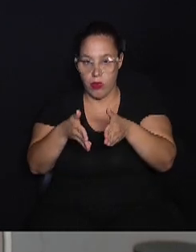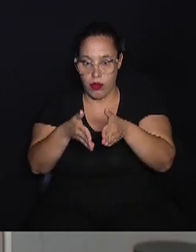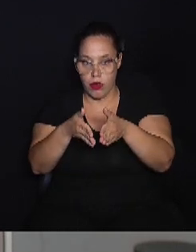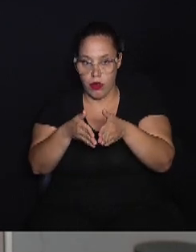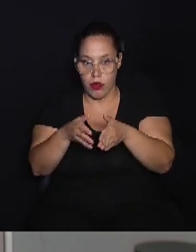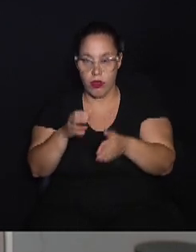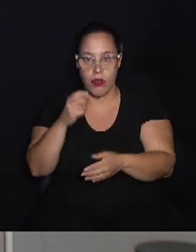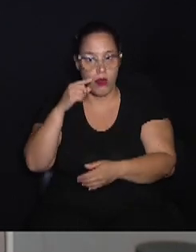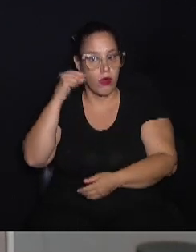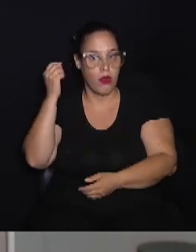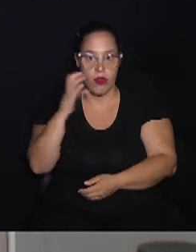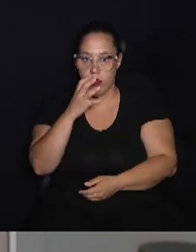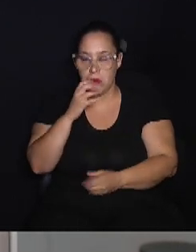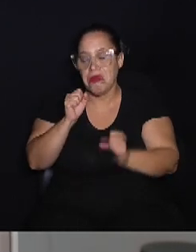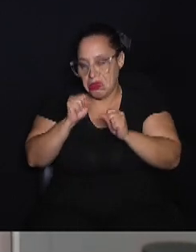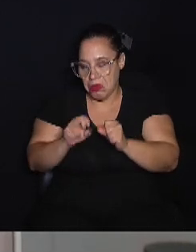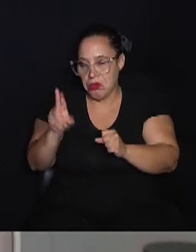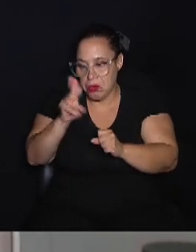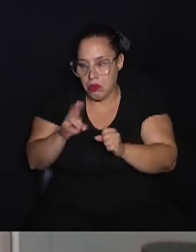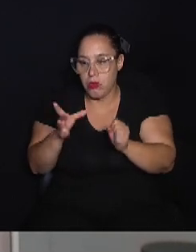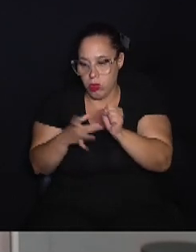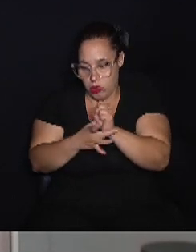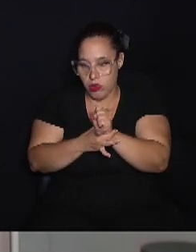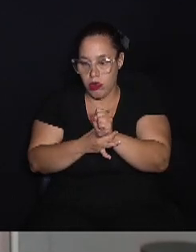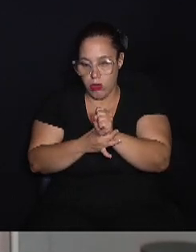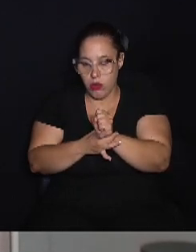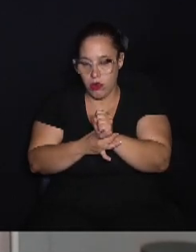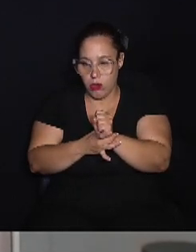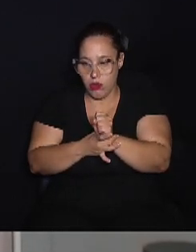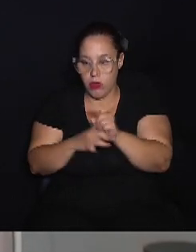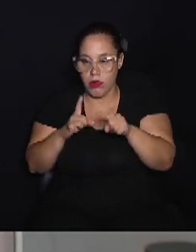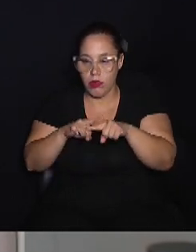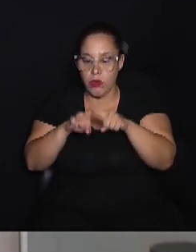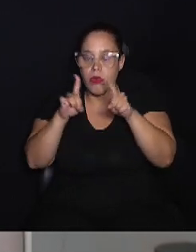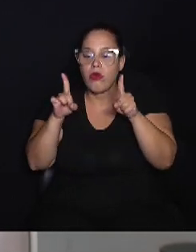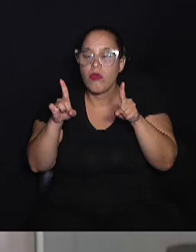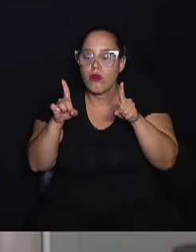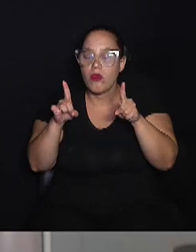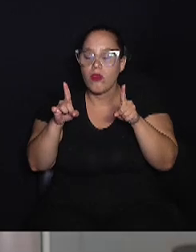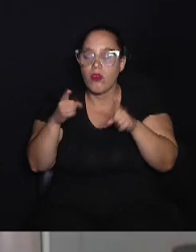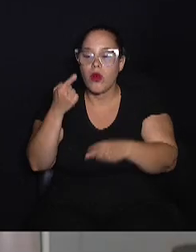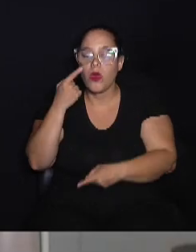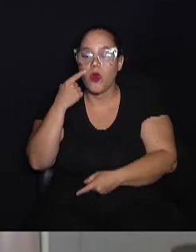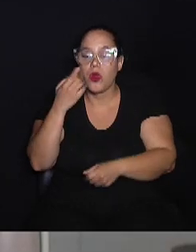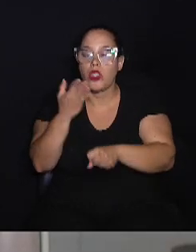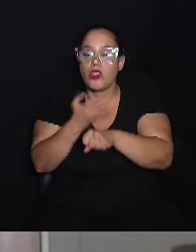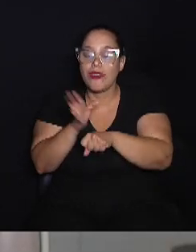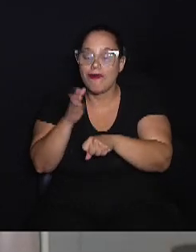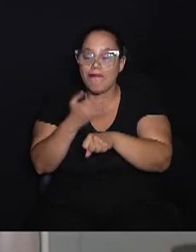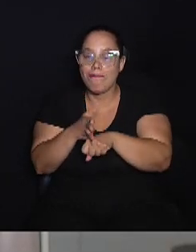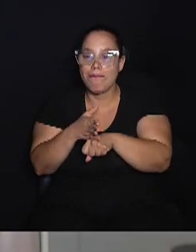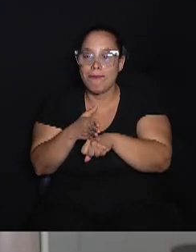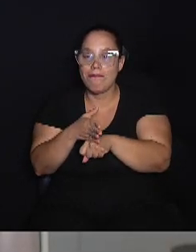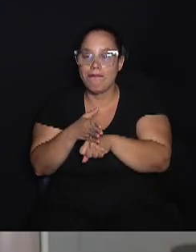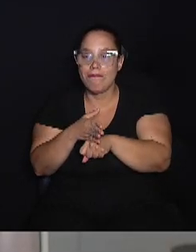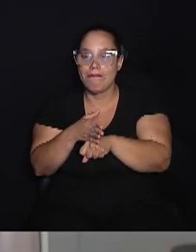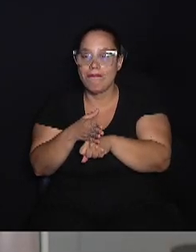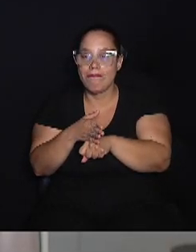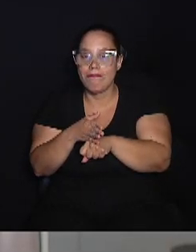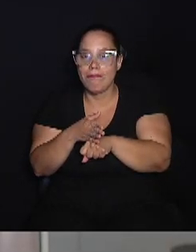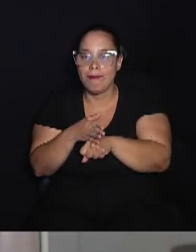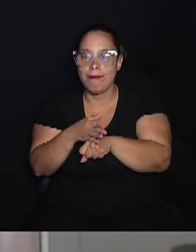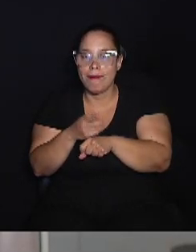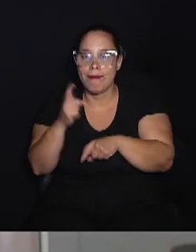cães e gatos ele pode ser utilizado com segurança mas o que a gente vê na prática é que ã